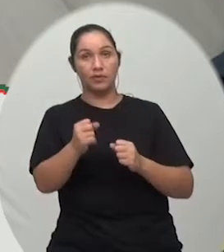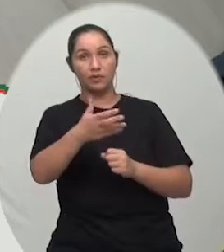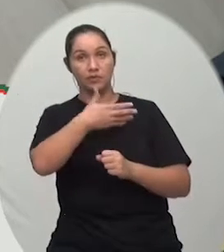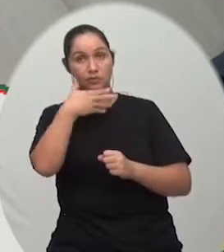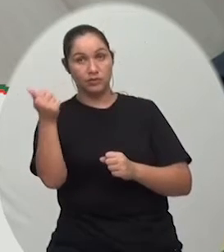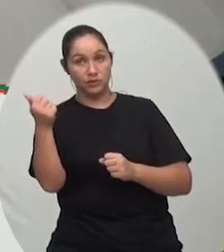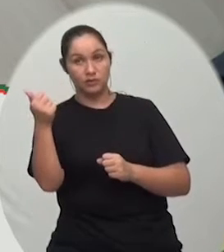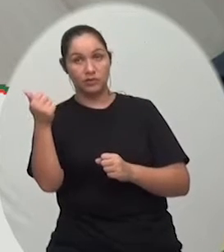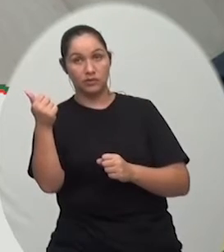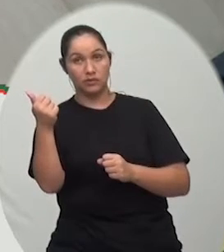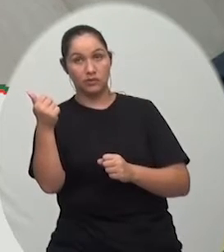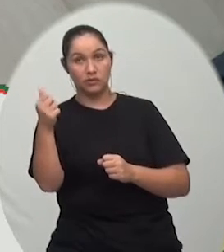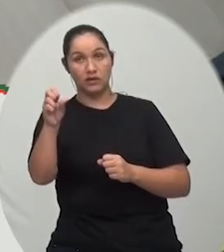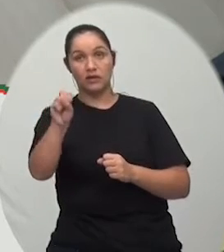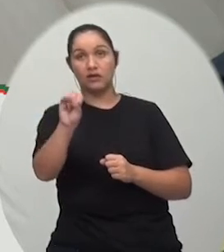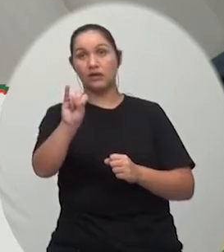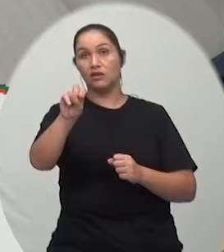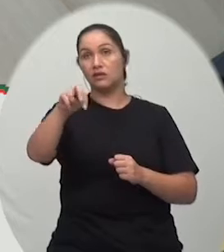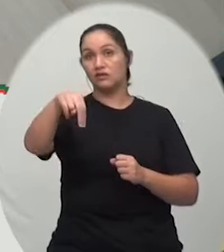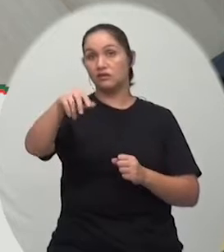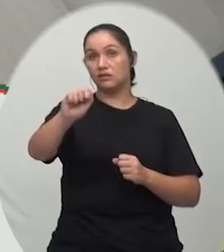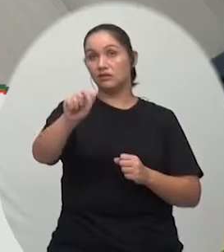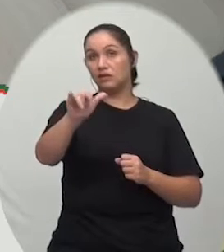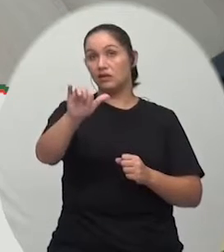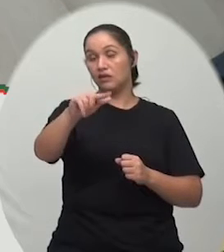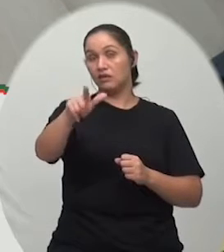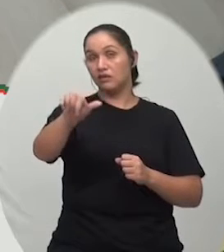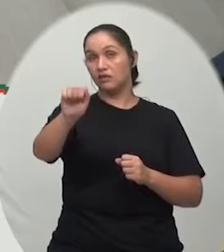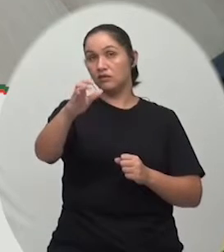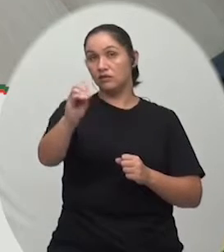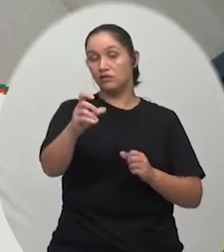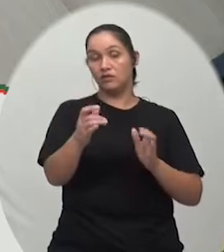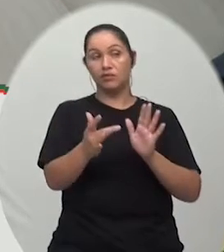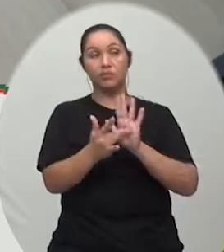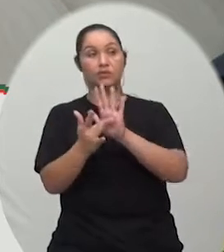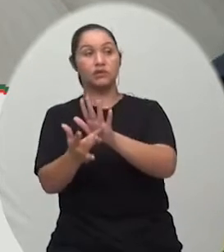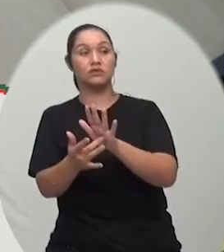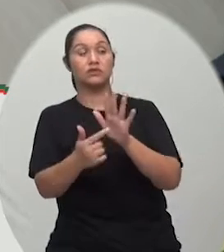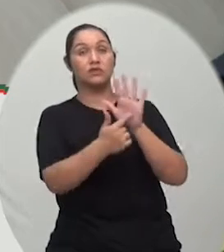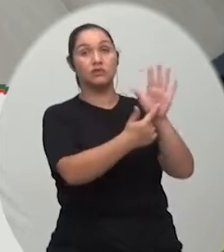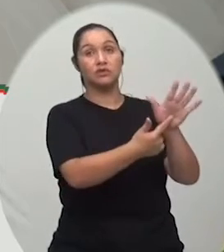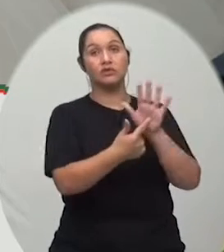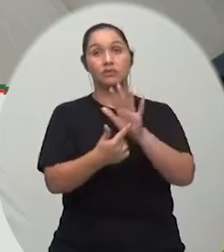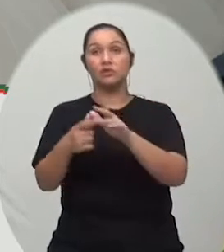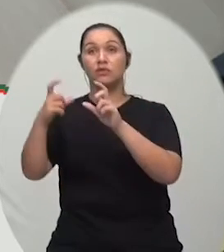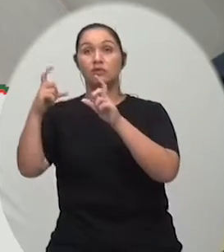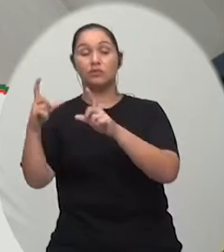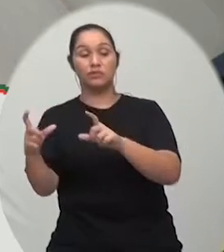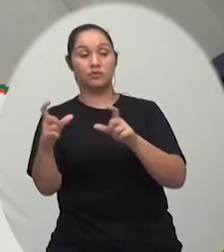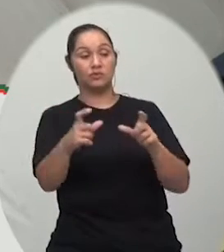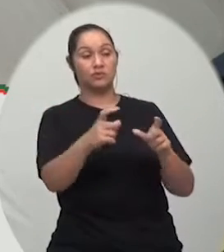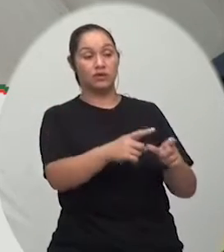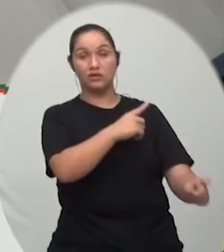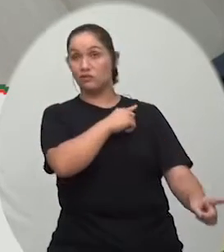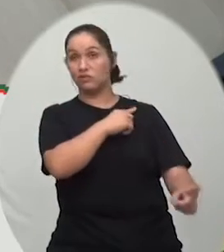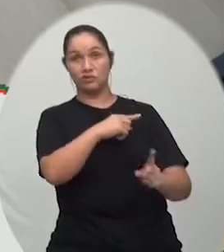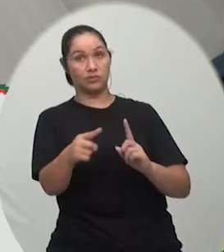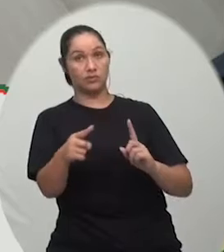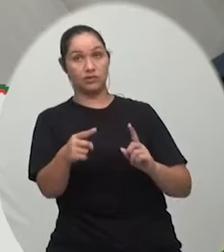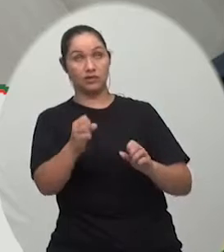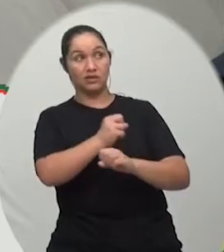da sinalização, indicando os horários de permissão e proibição com mais clareza de visibilidade para os